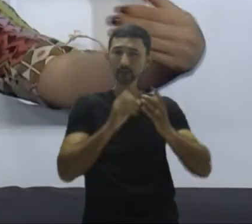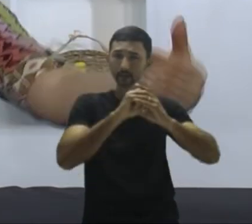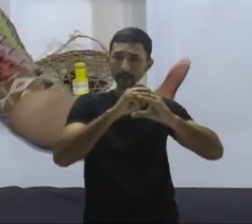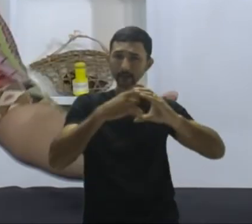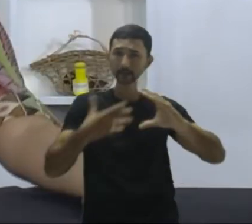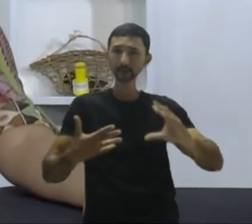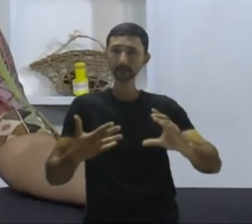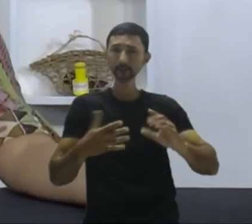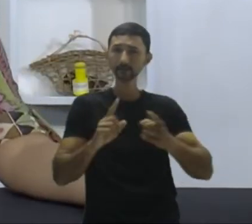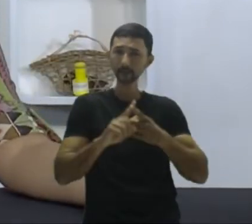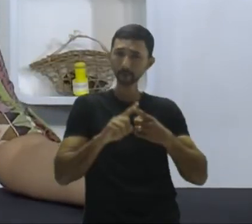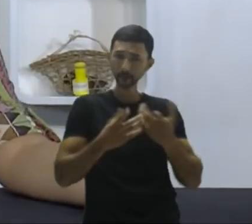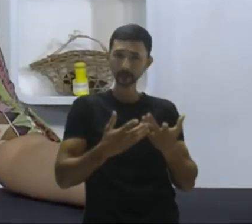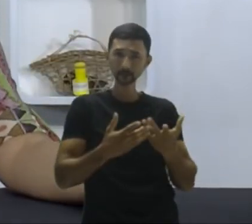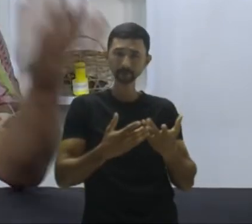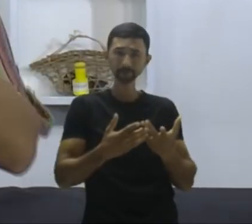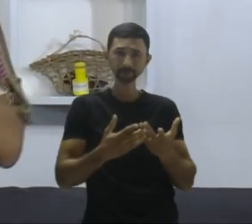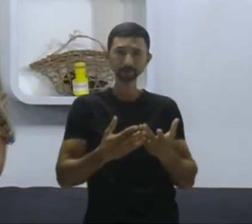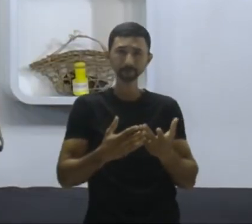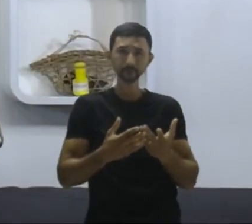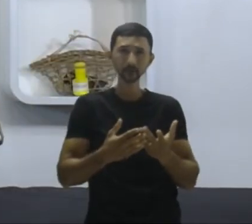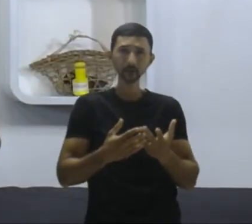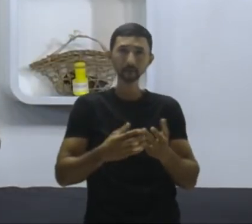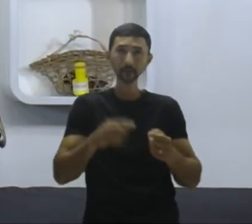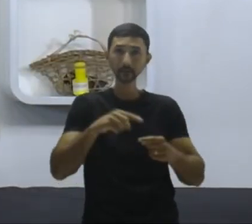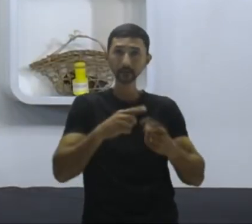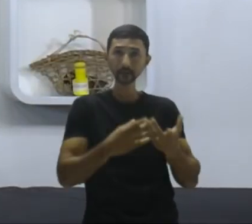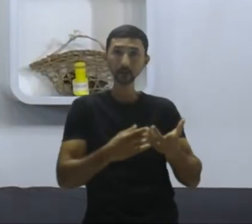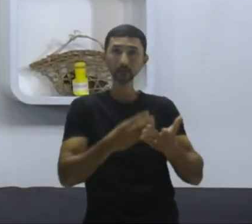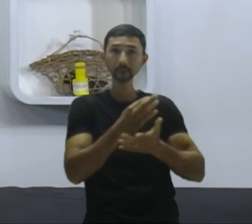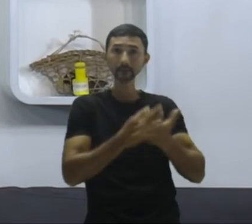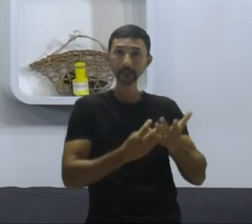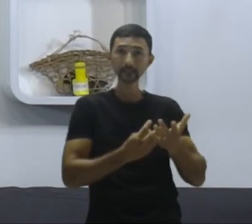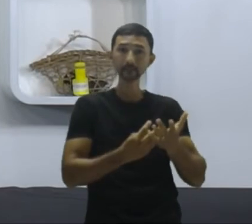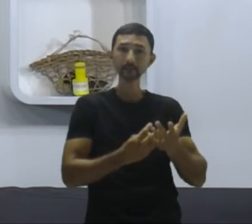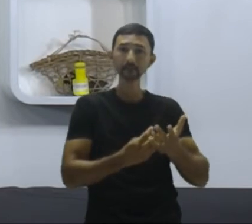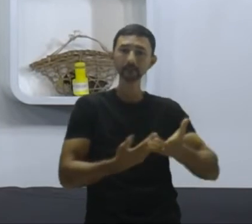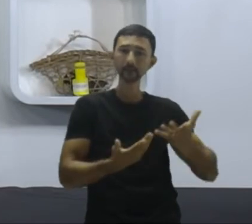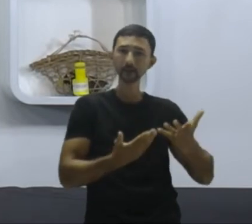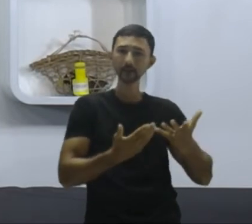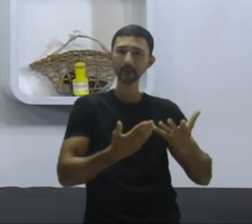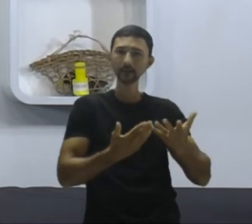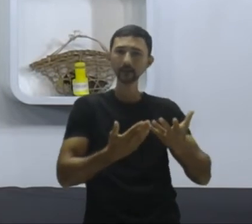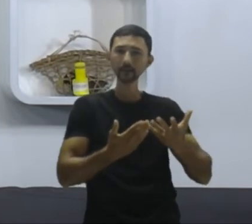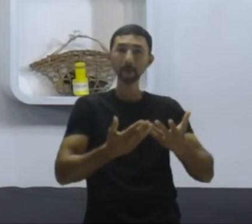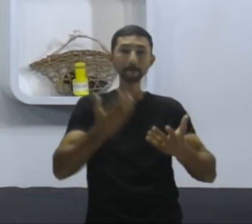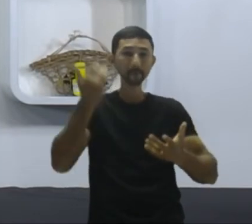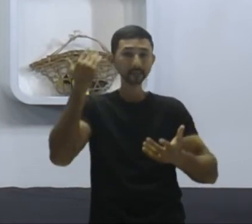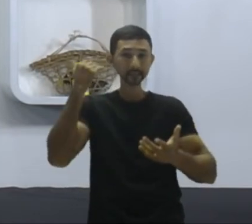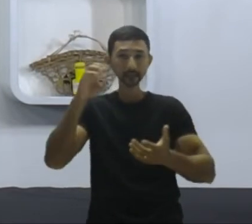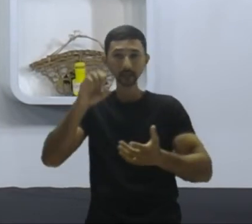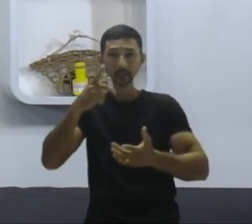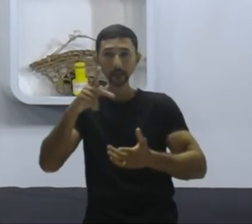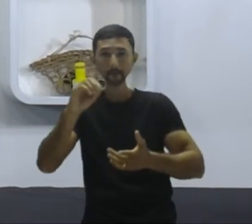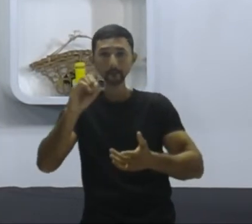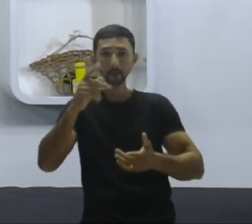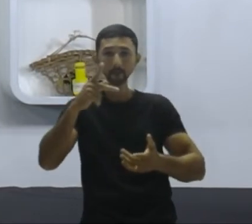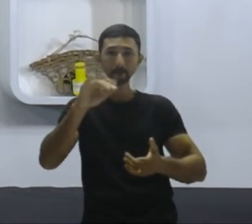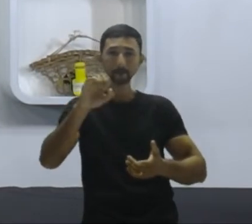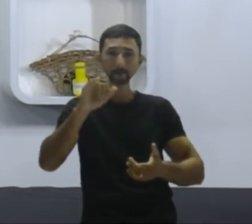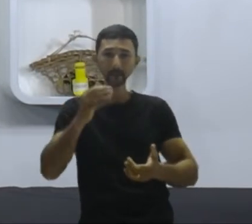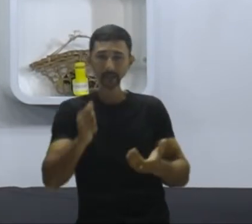que também estavam presentes nas epopeias. Mas aqui, no caso, eu não tenho uma epopeia, eu tenho uma narrativa, certo? Eu tenho